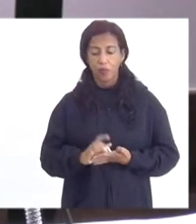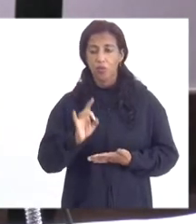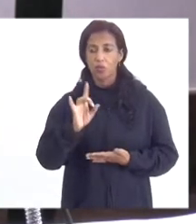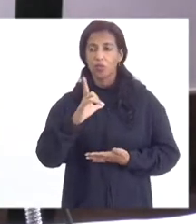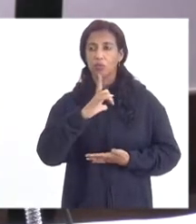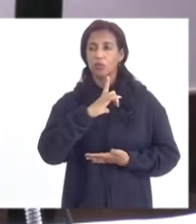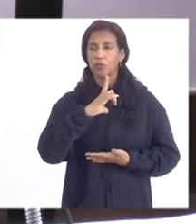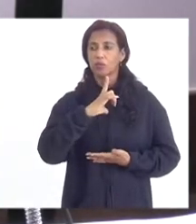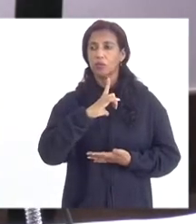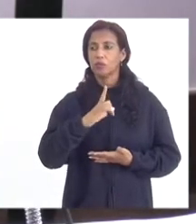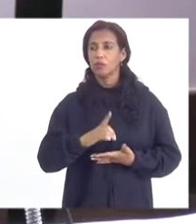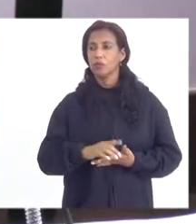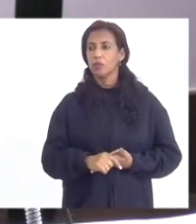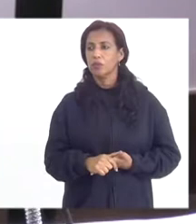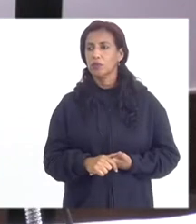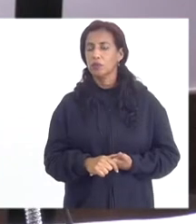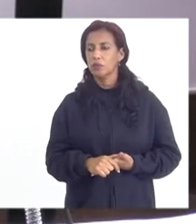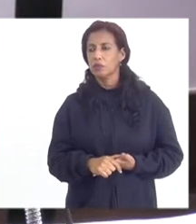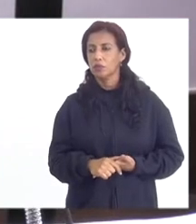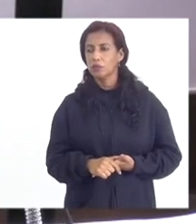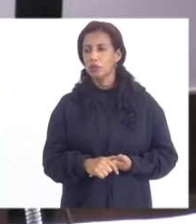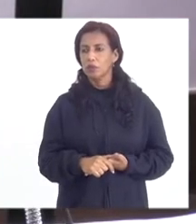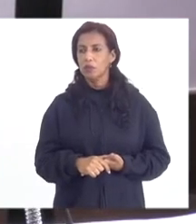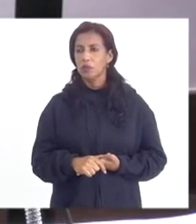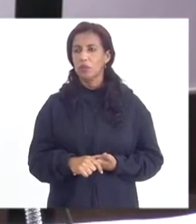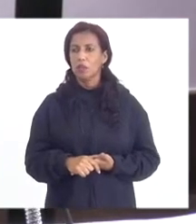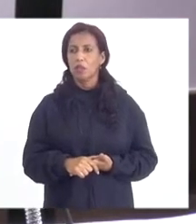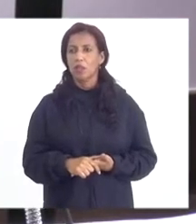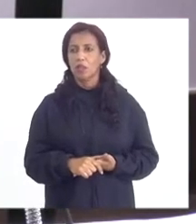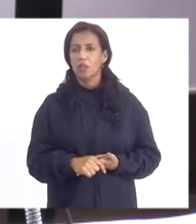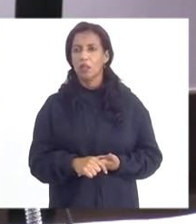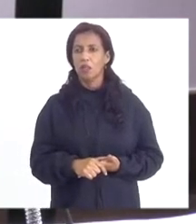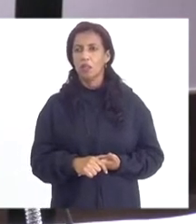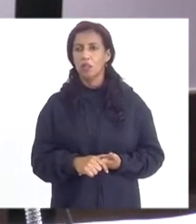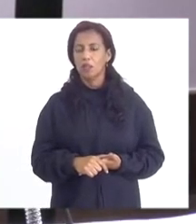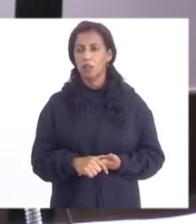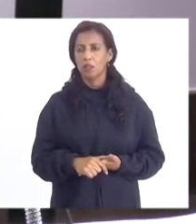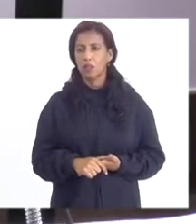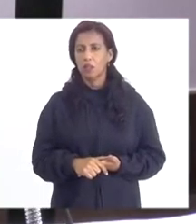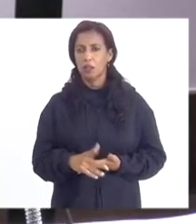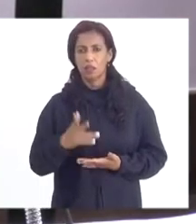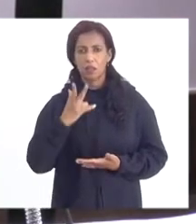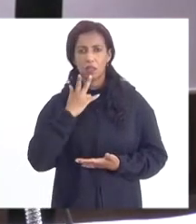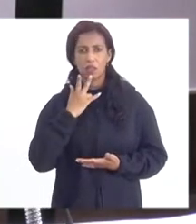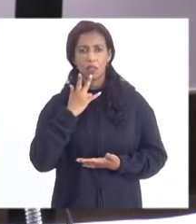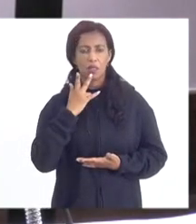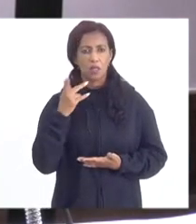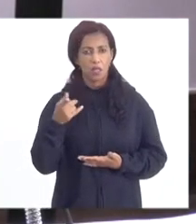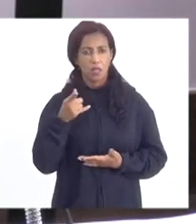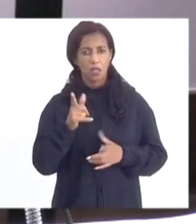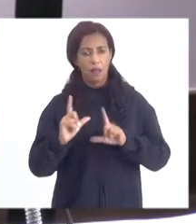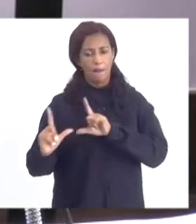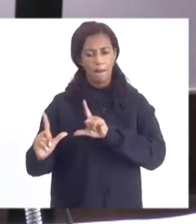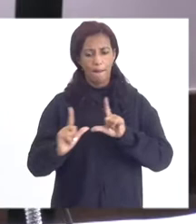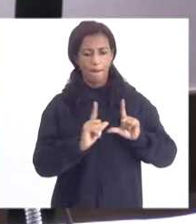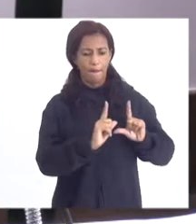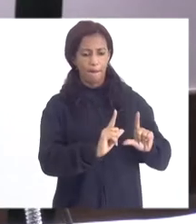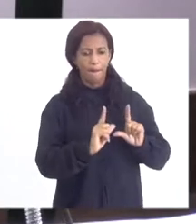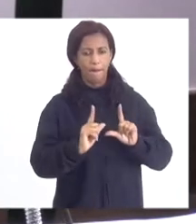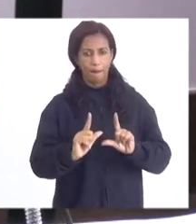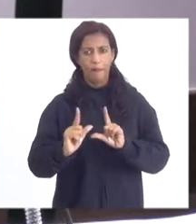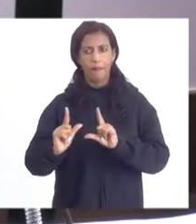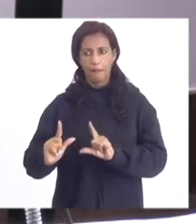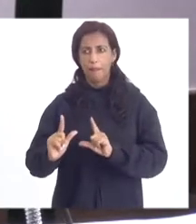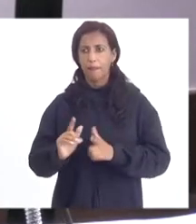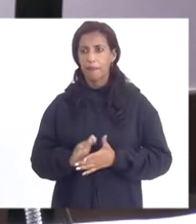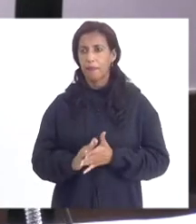a fiscalização geral do trânsito, né, e assim, emplacamentos, etc.,